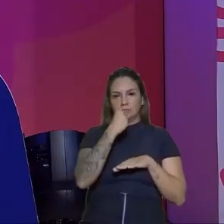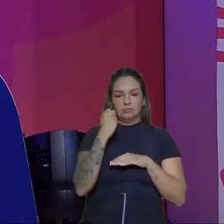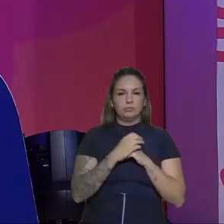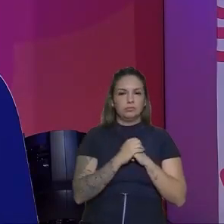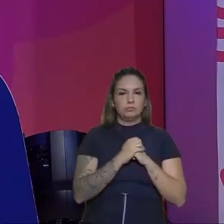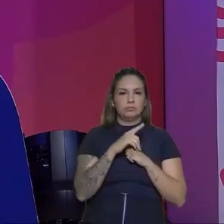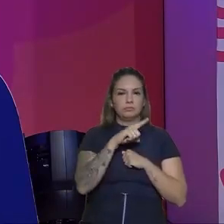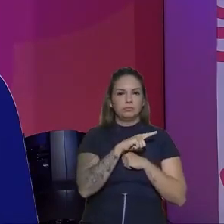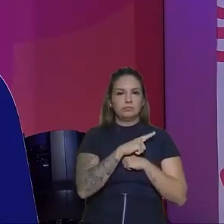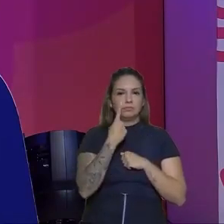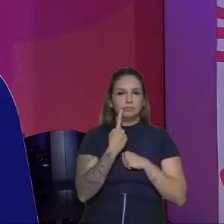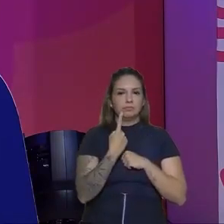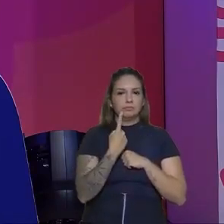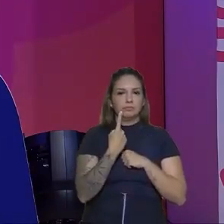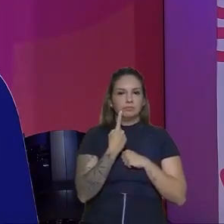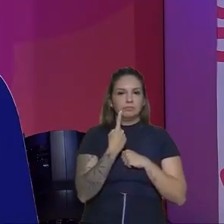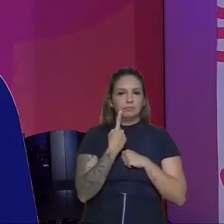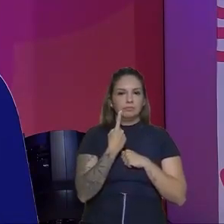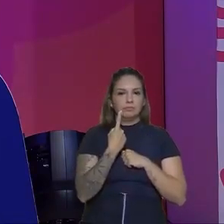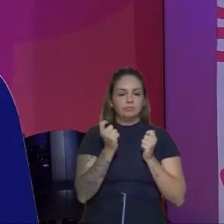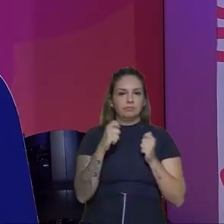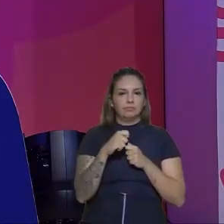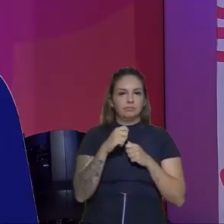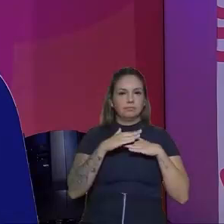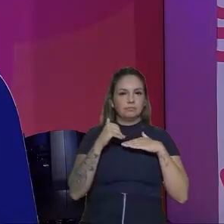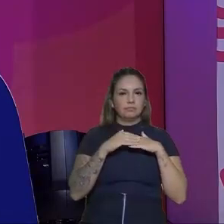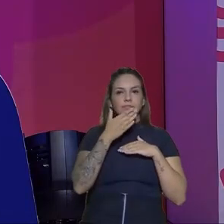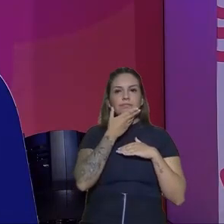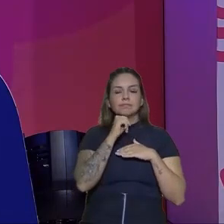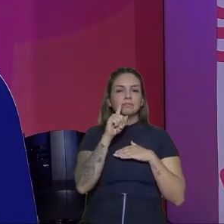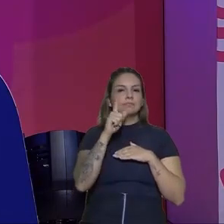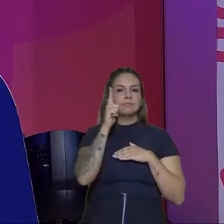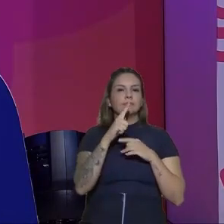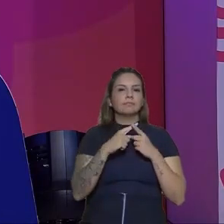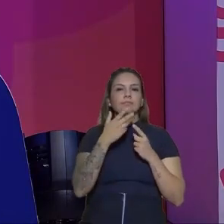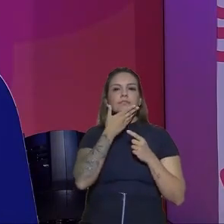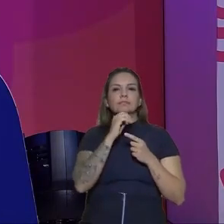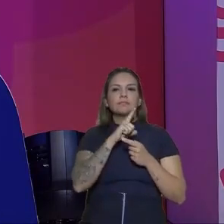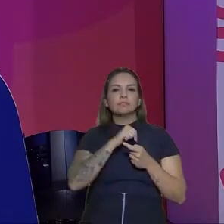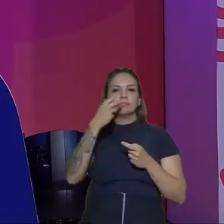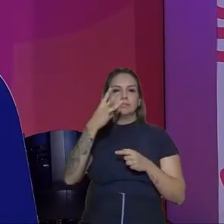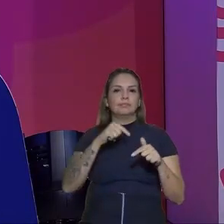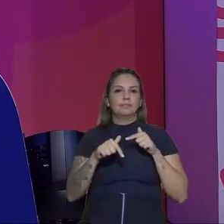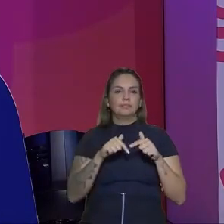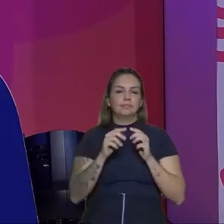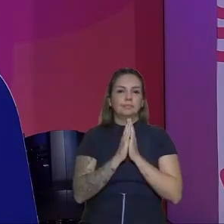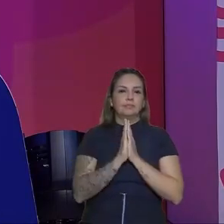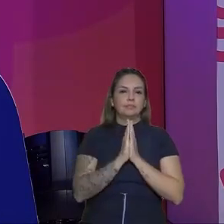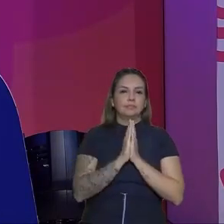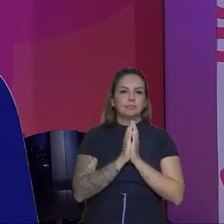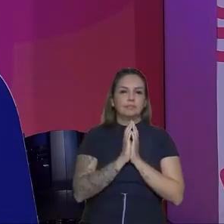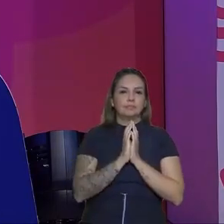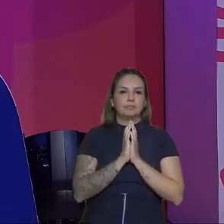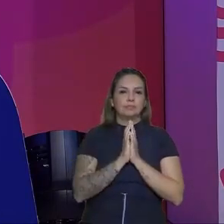vezes, ela tinha uma condição de afeto que o meu pai não conseguia, porque o pai tinha 3 empregos, né? Então